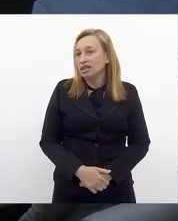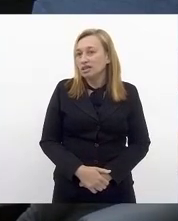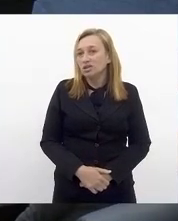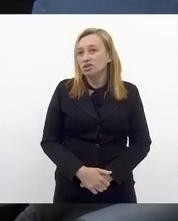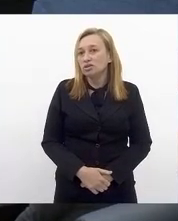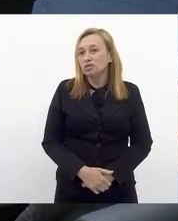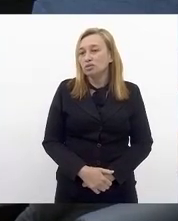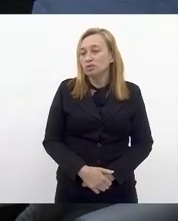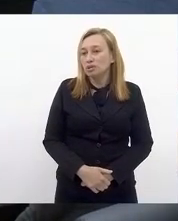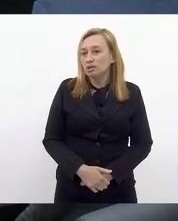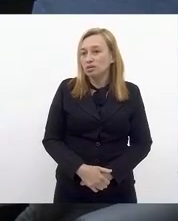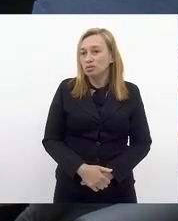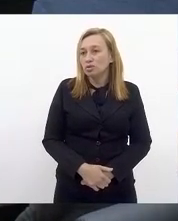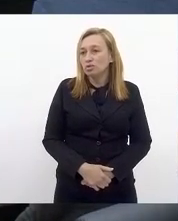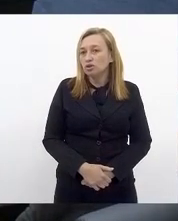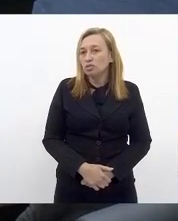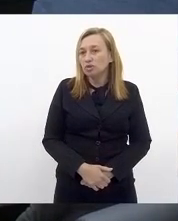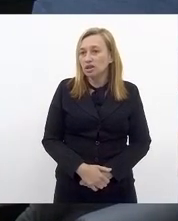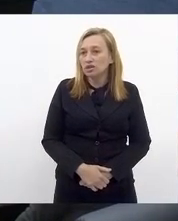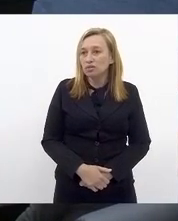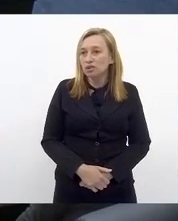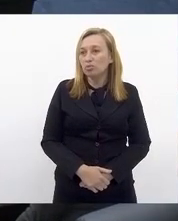e você